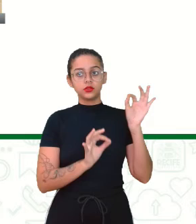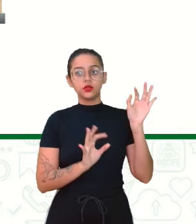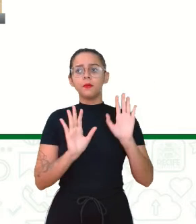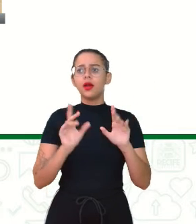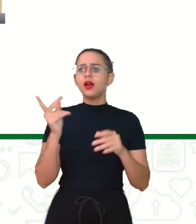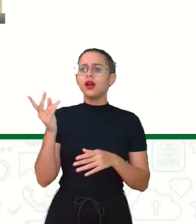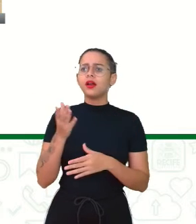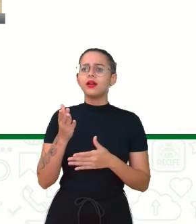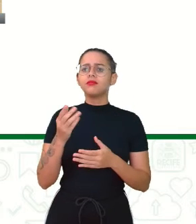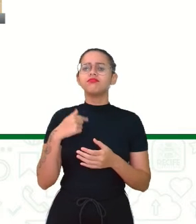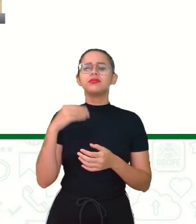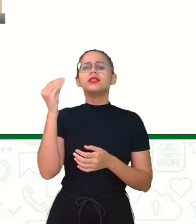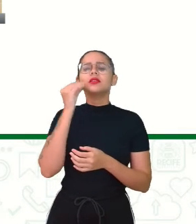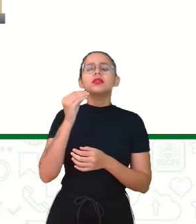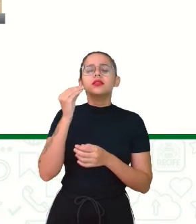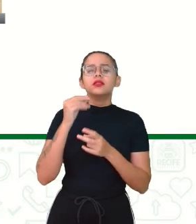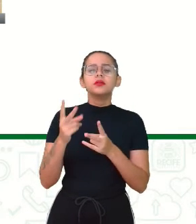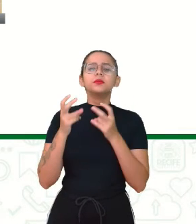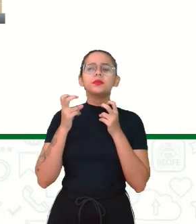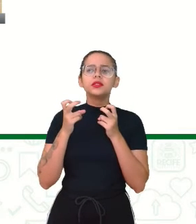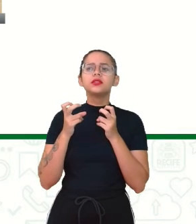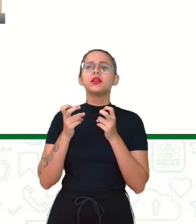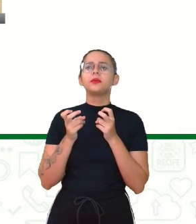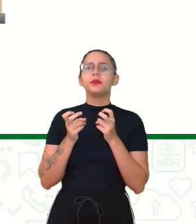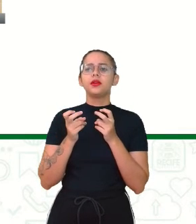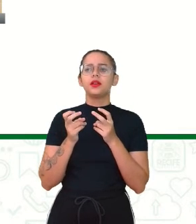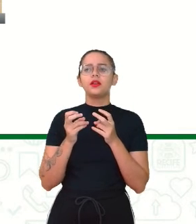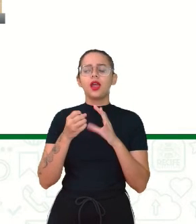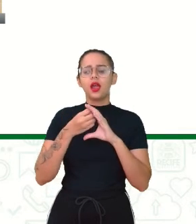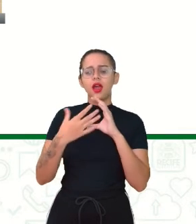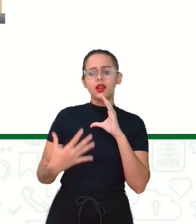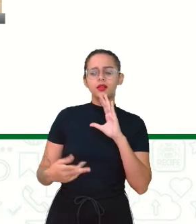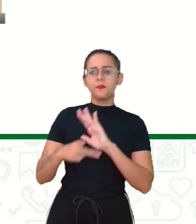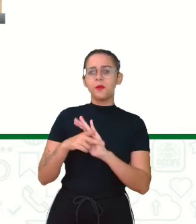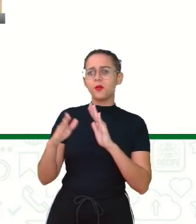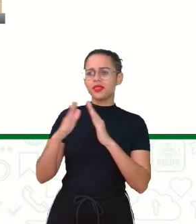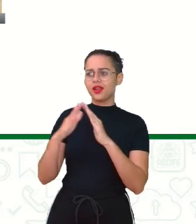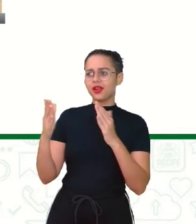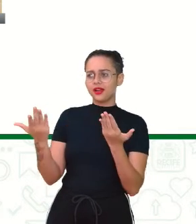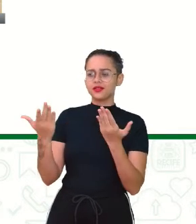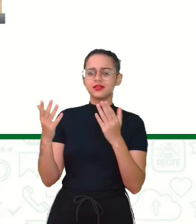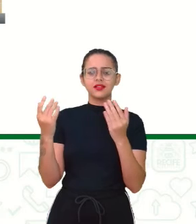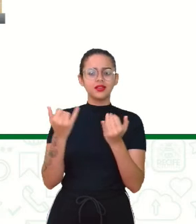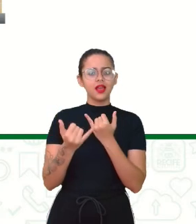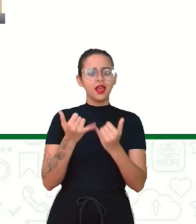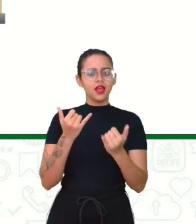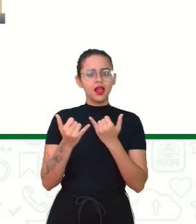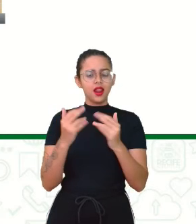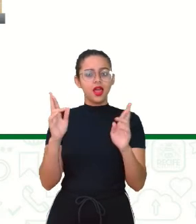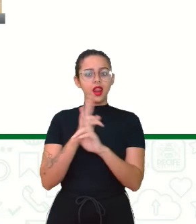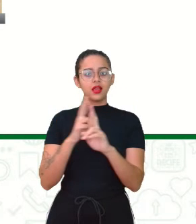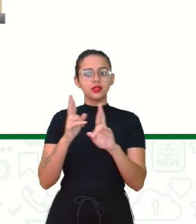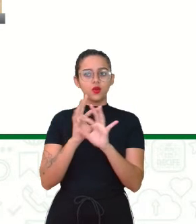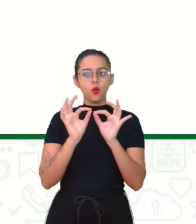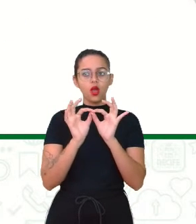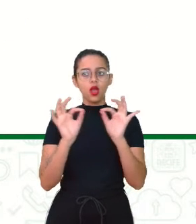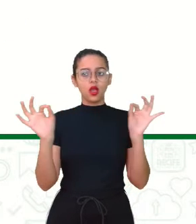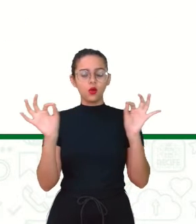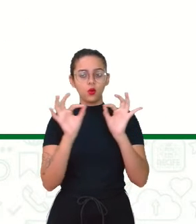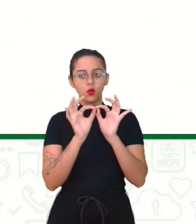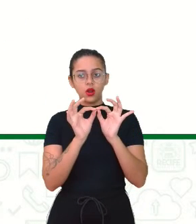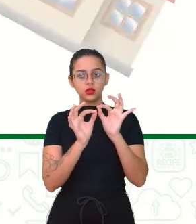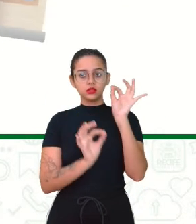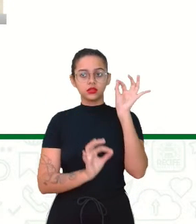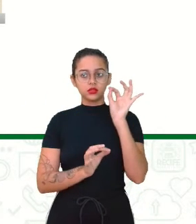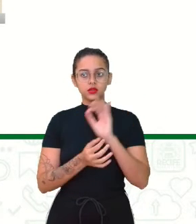nesse caso eu estou tentando observar que as características da semelhança aí é com relação à angulação, que